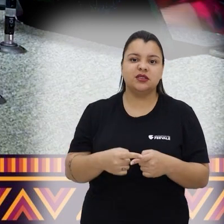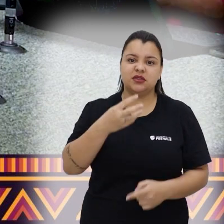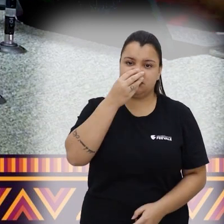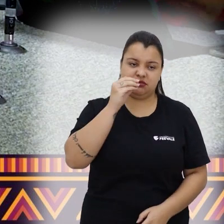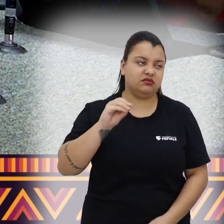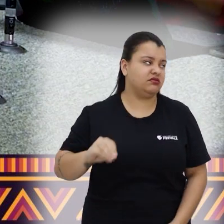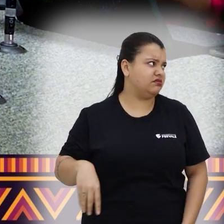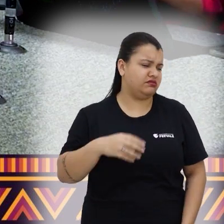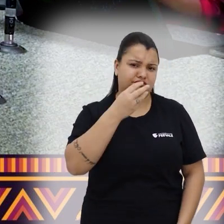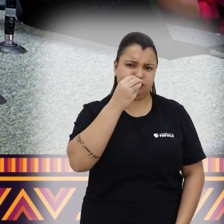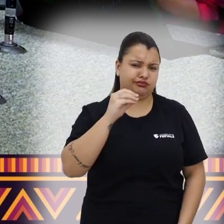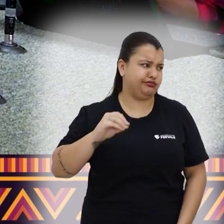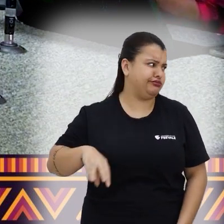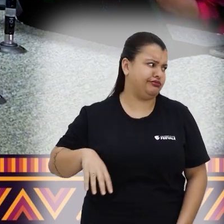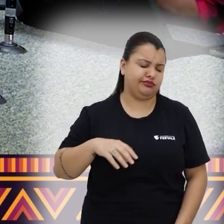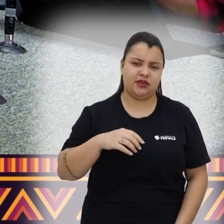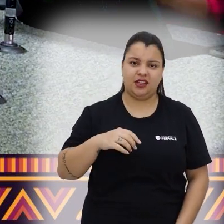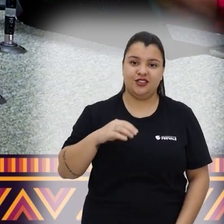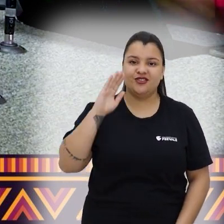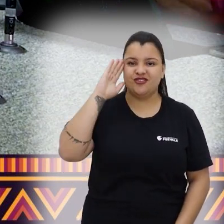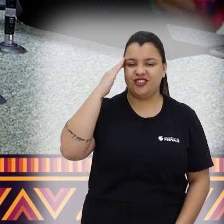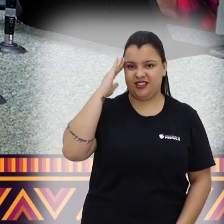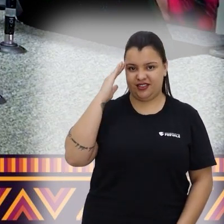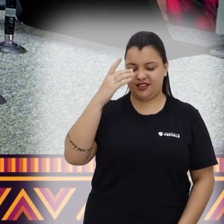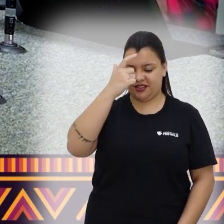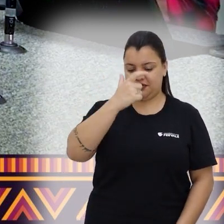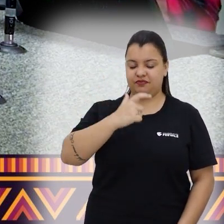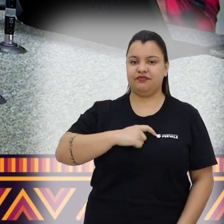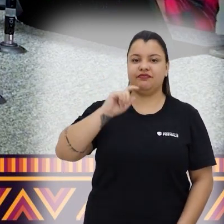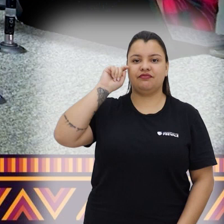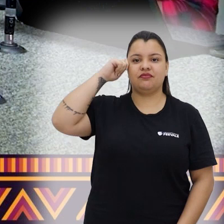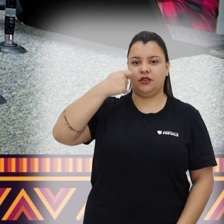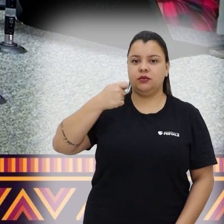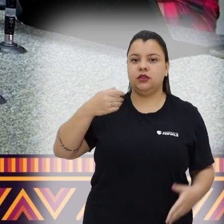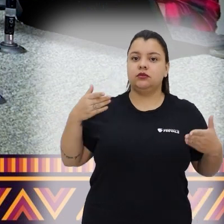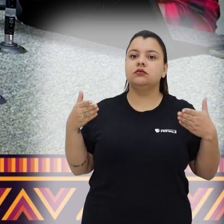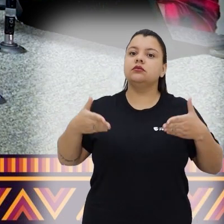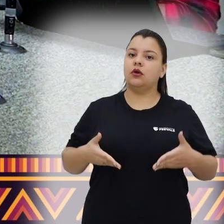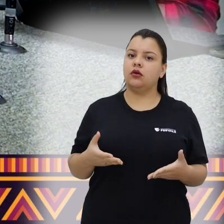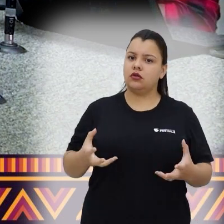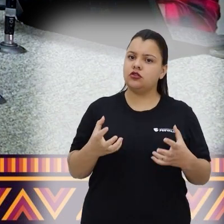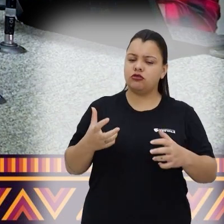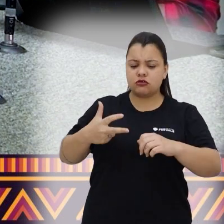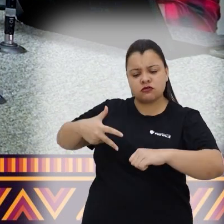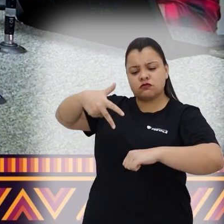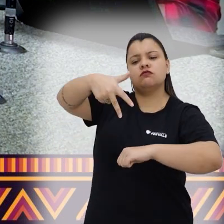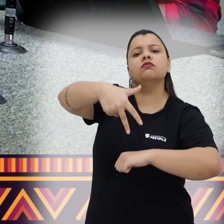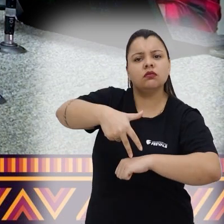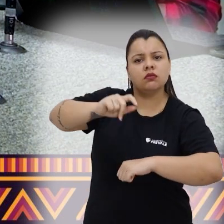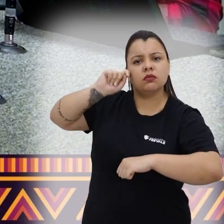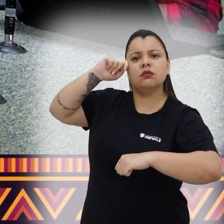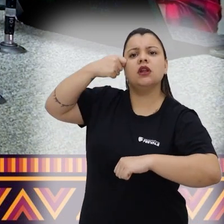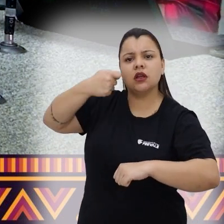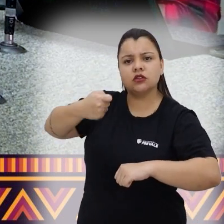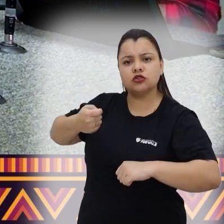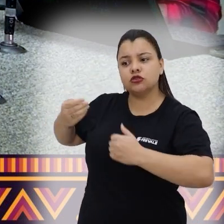falando, de entender a minha condição. E é claro que hoje eu quero botar isso em prática. Hoje eu quero estar aqui